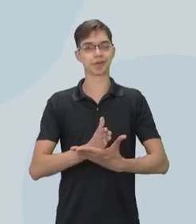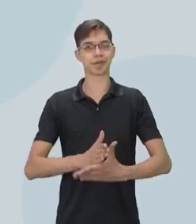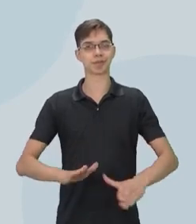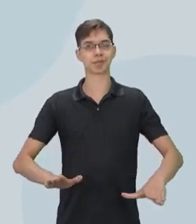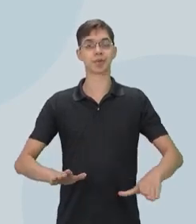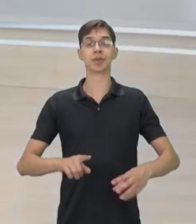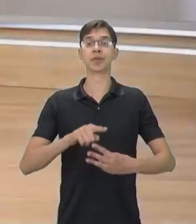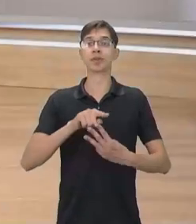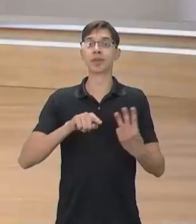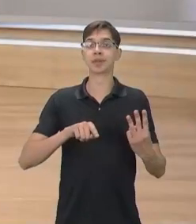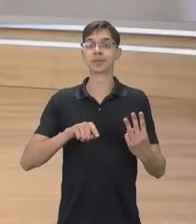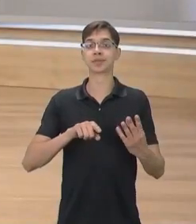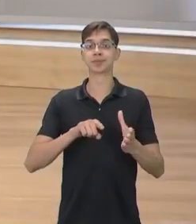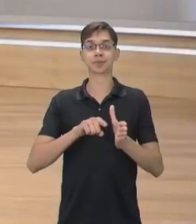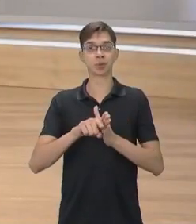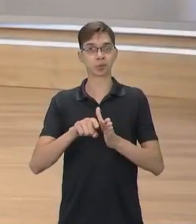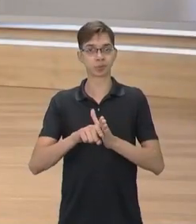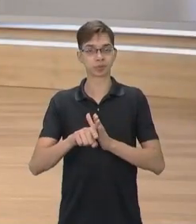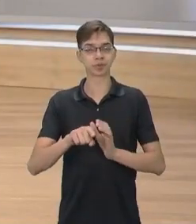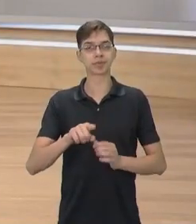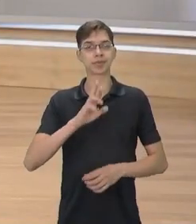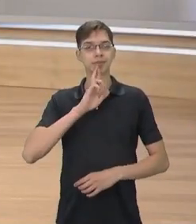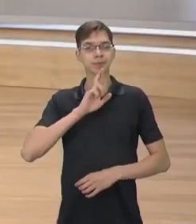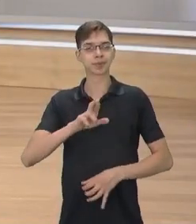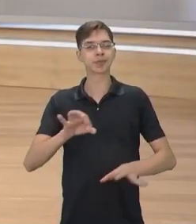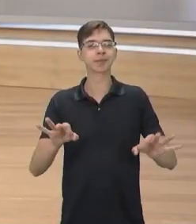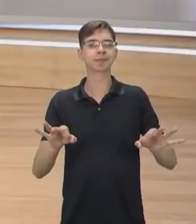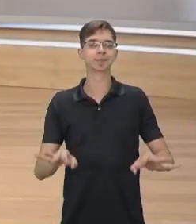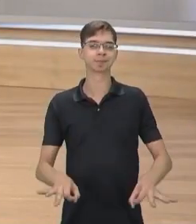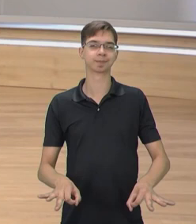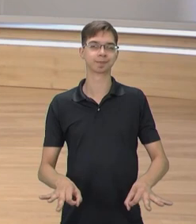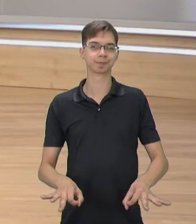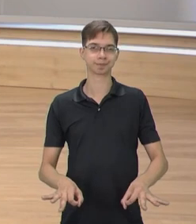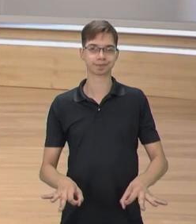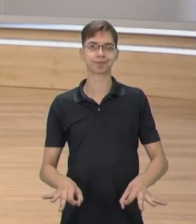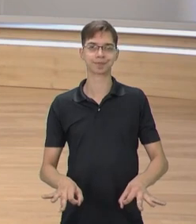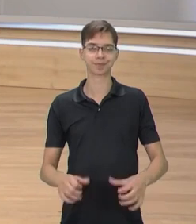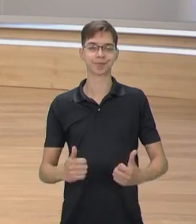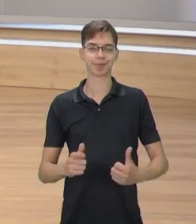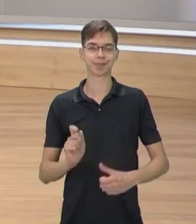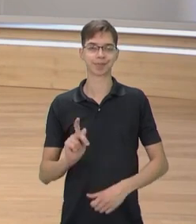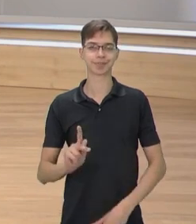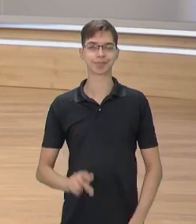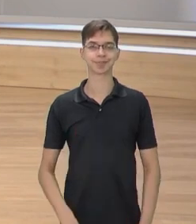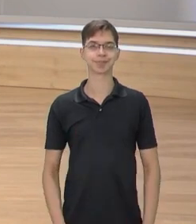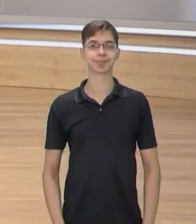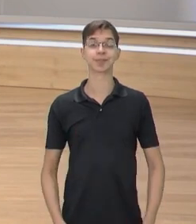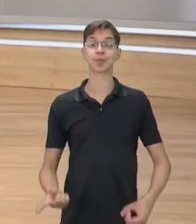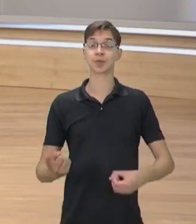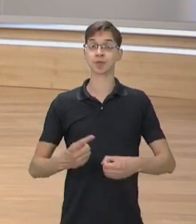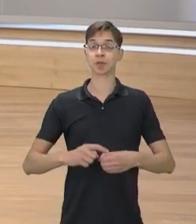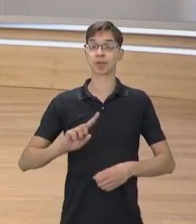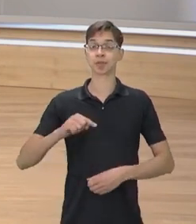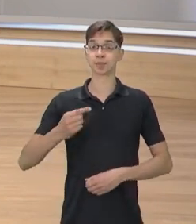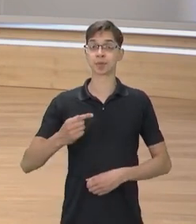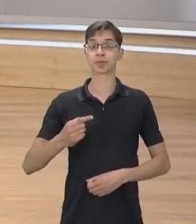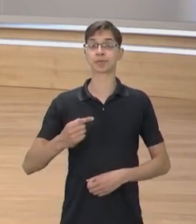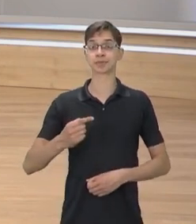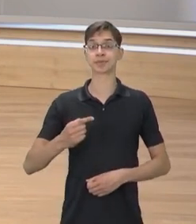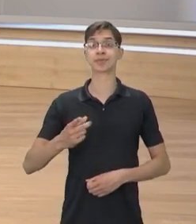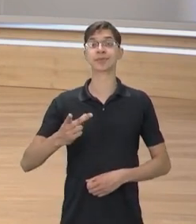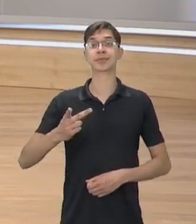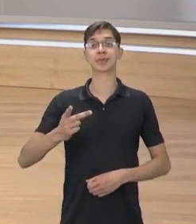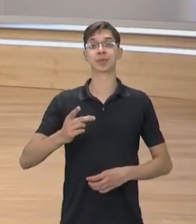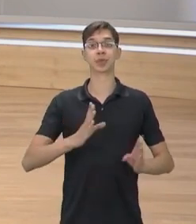dessas 3 questões. A gente termina a correção dessas 3 questões e a gente já volta com a correção das outras